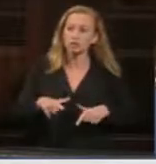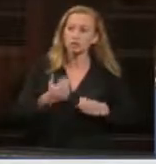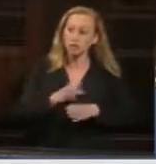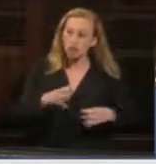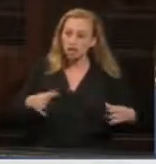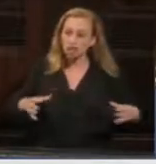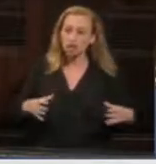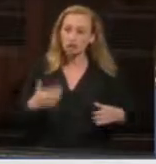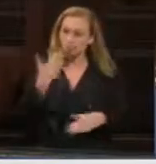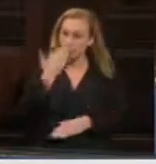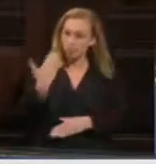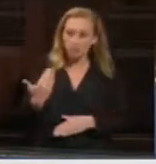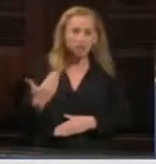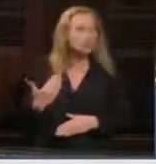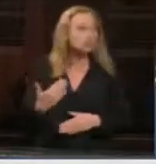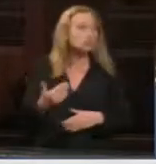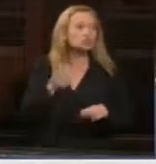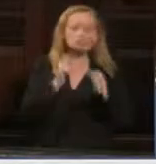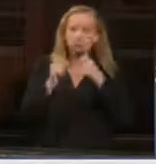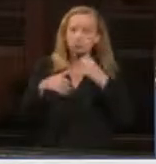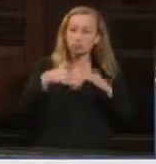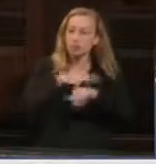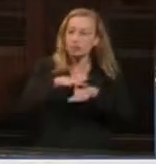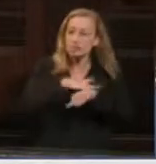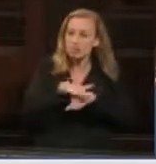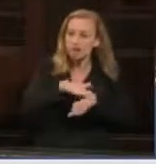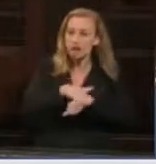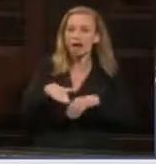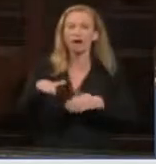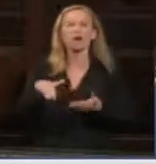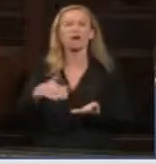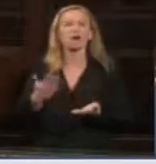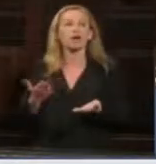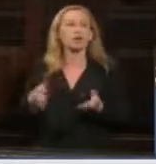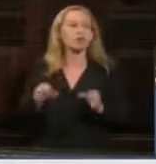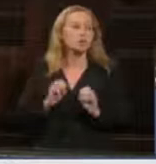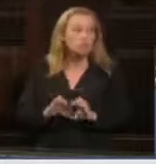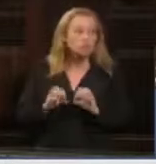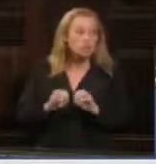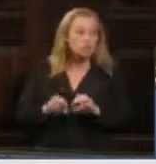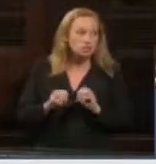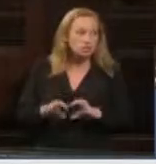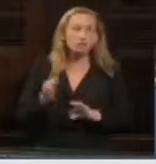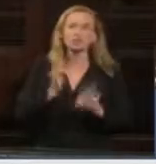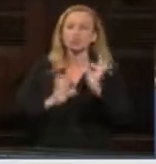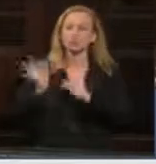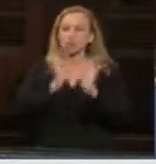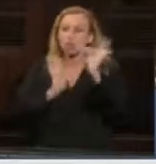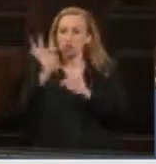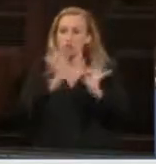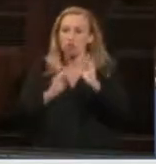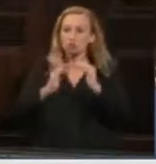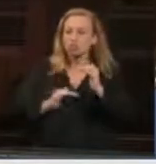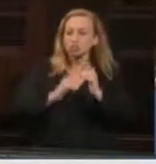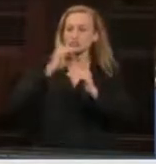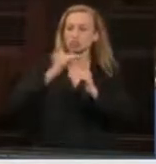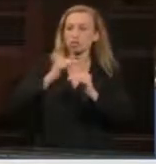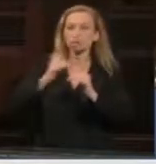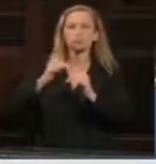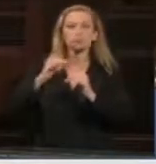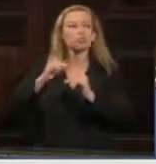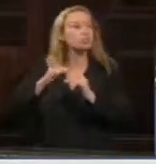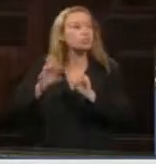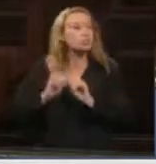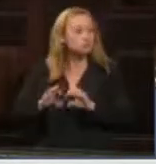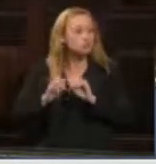dialogar com a questão da educação profissional técnica e tecnológica dialogar com as instituições de ensino superior que lugar com os institutos de